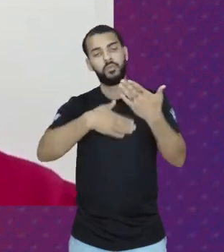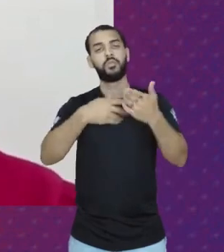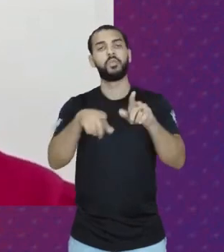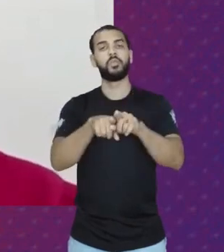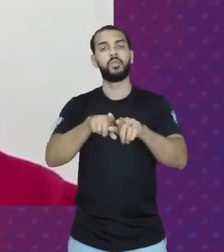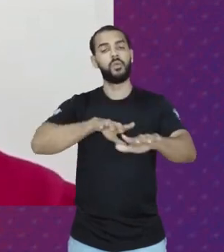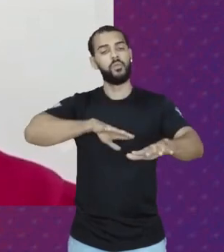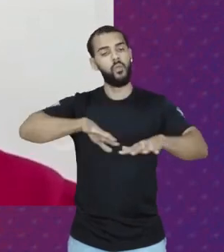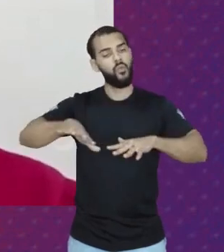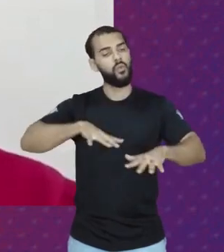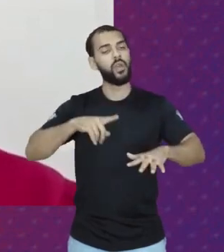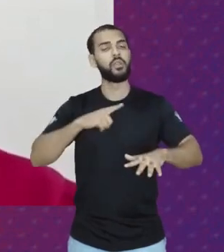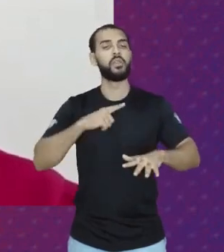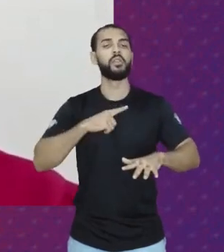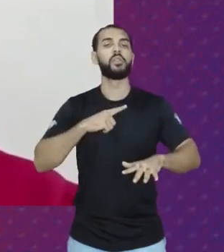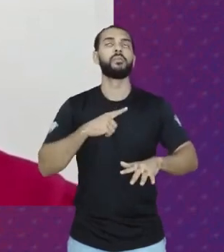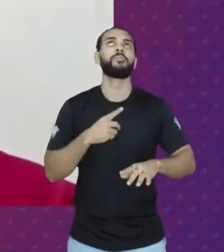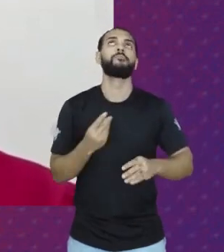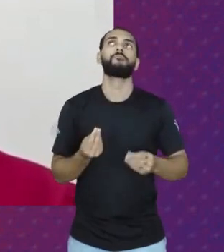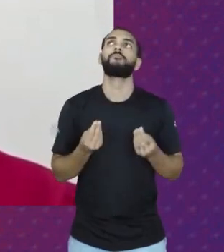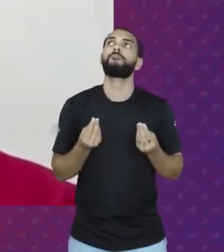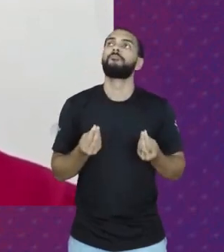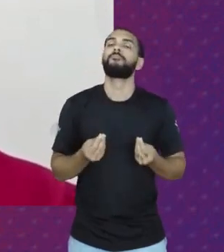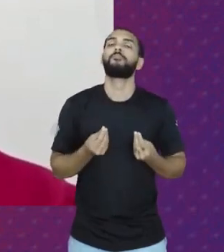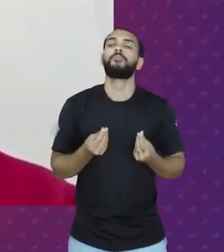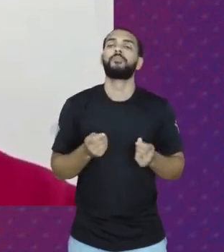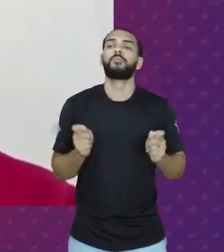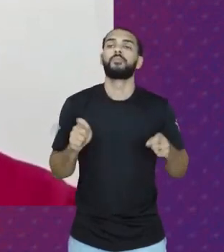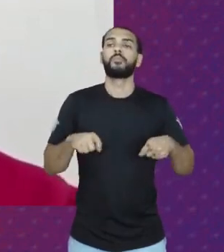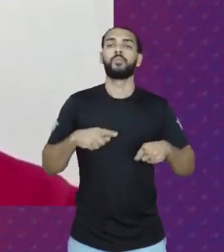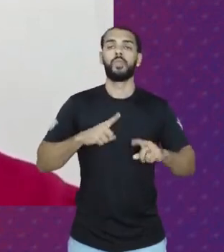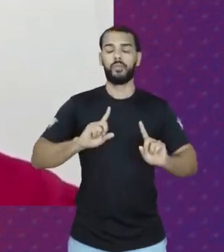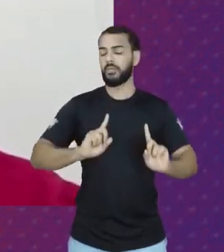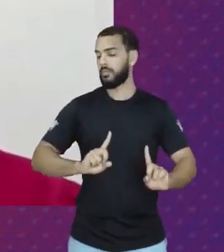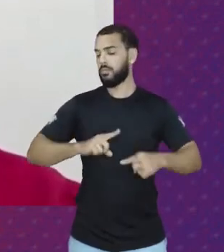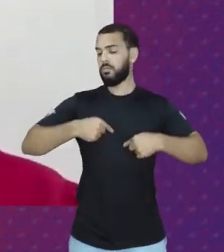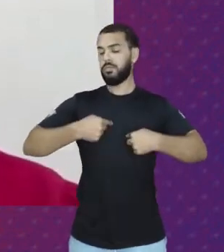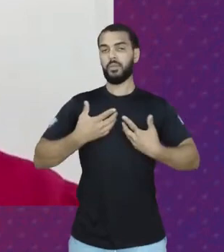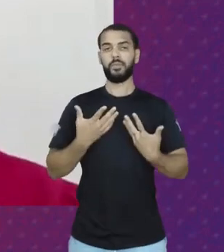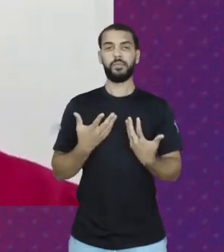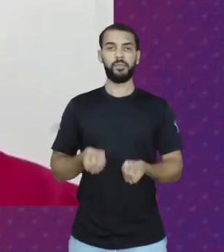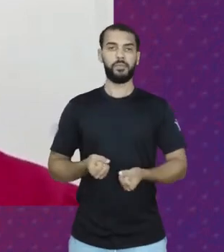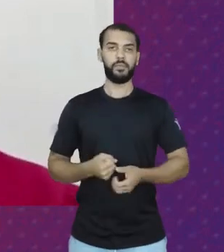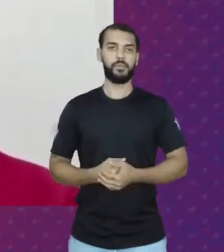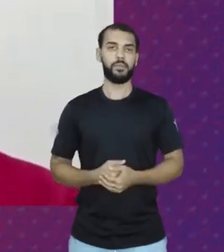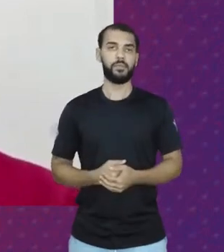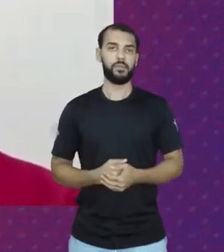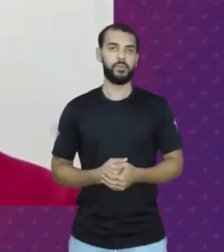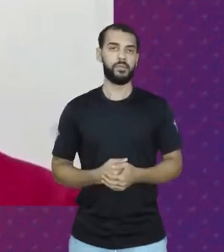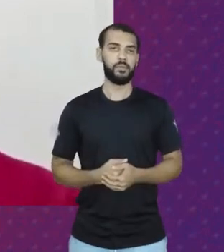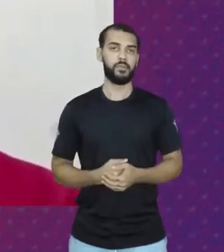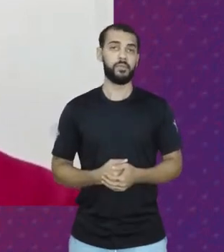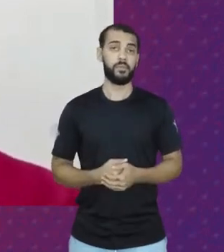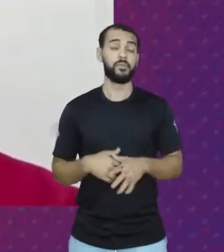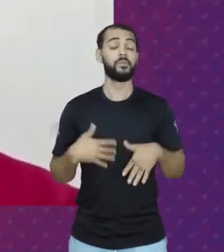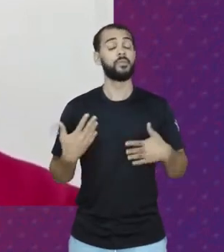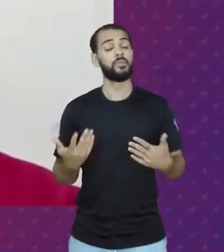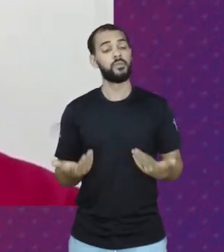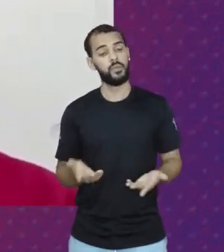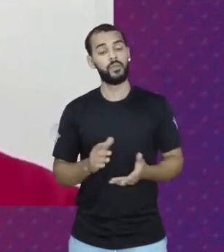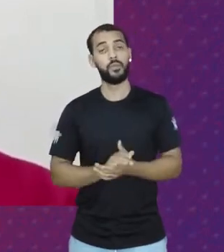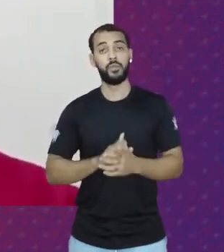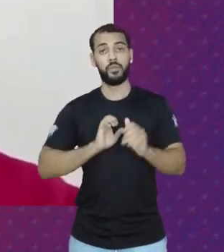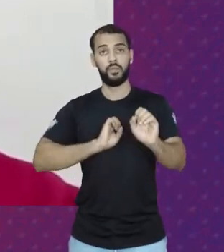nesse movimento de se autodesafiar mesmo. Então, a educação, ela tem muito o